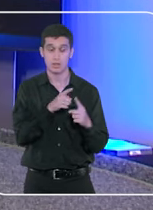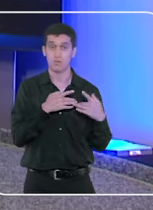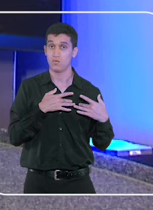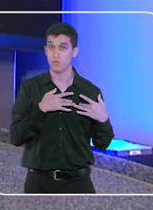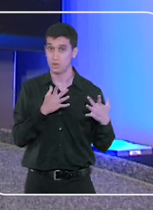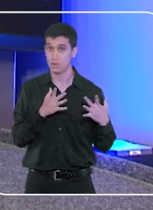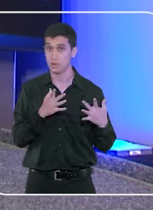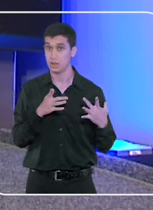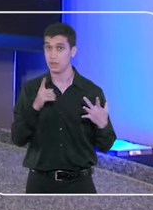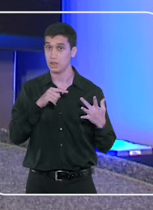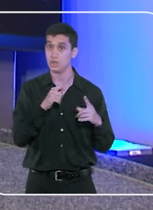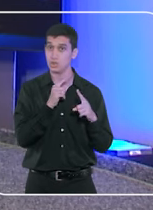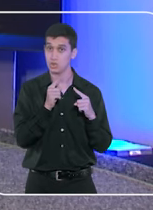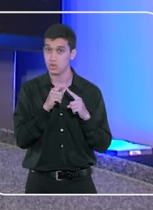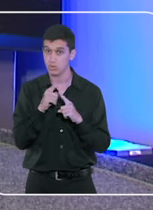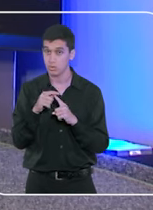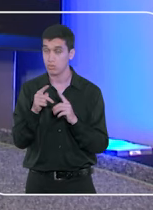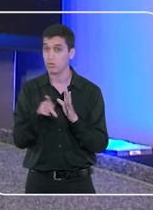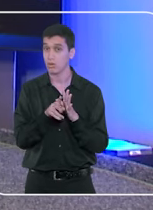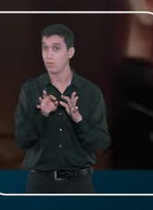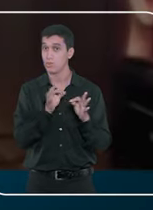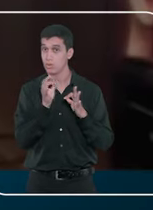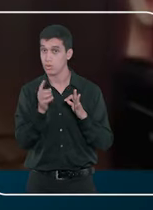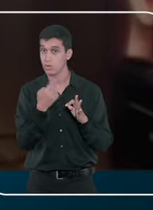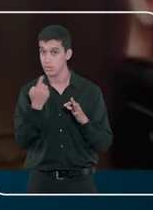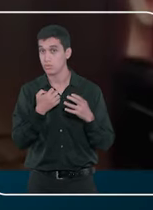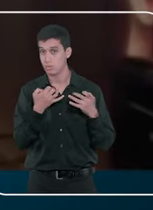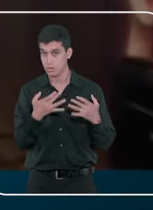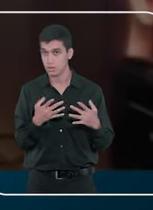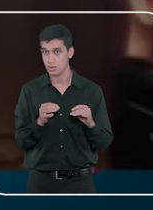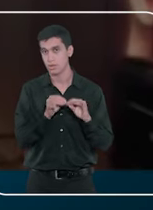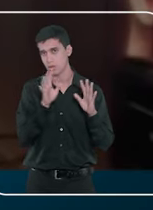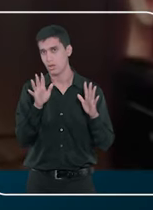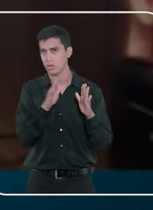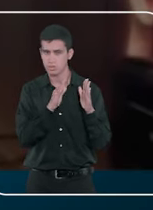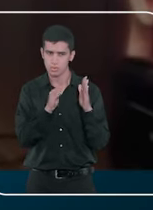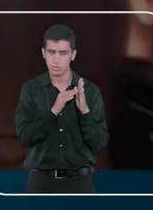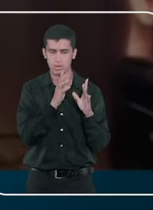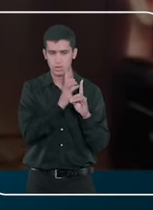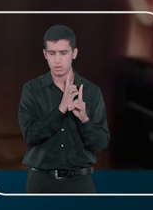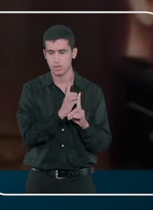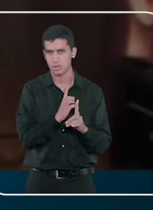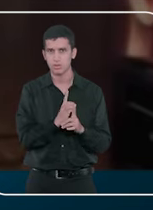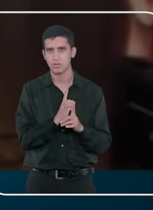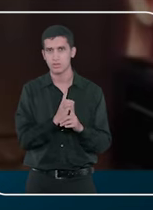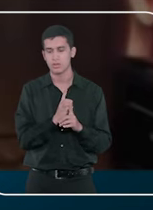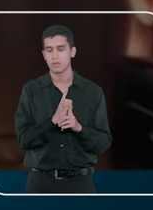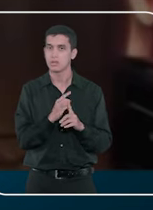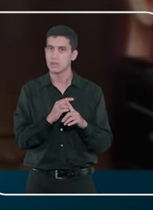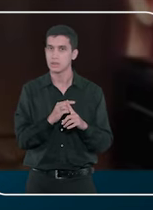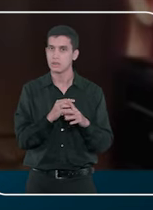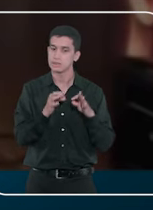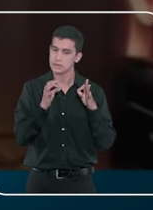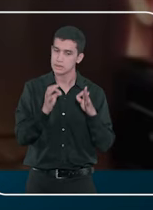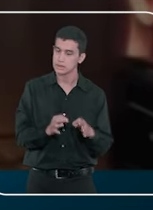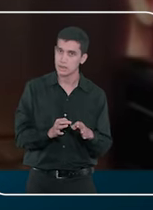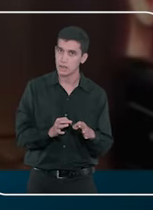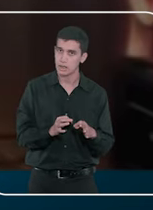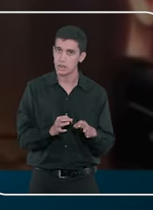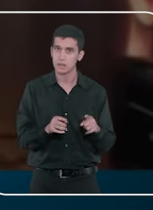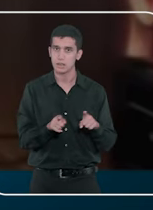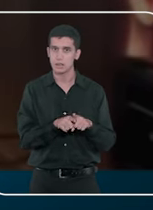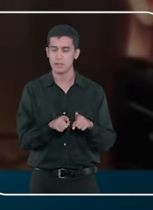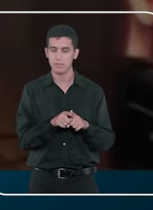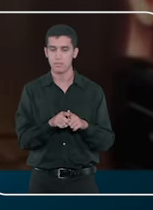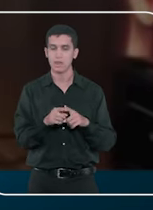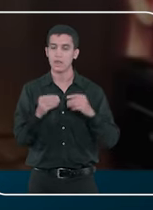é elemento do negócio de que estamos tratando, claro, com todos os princípios correlatos, boa-fé,